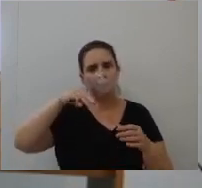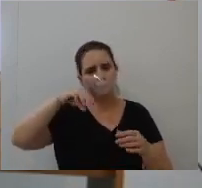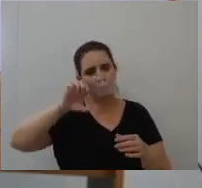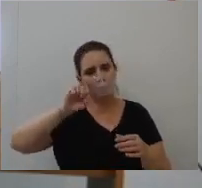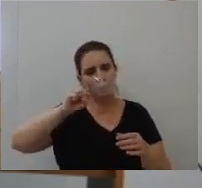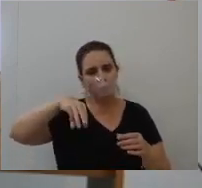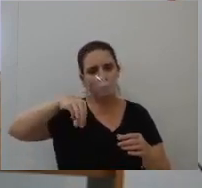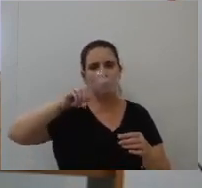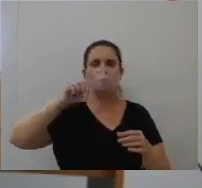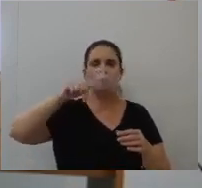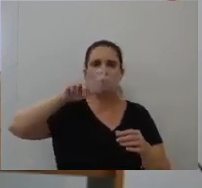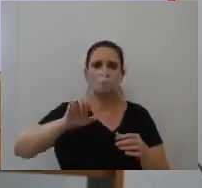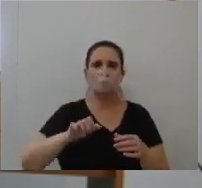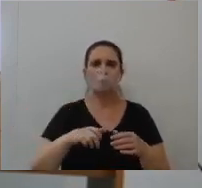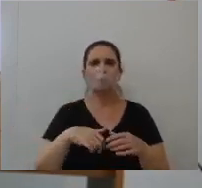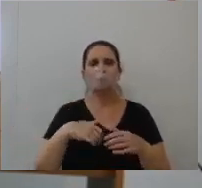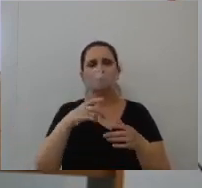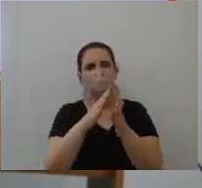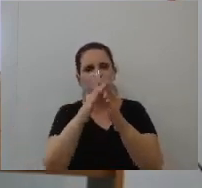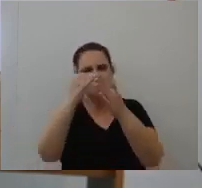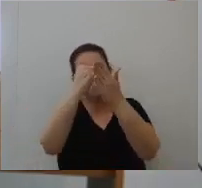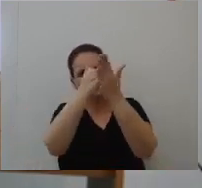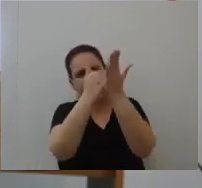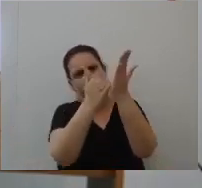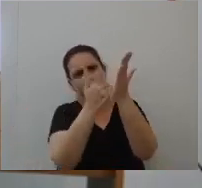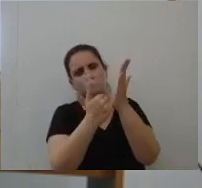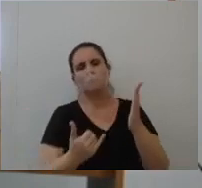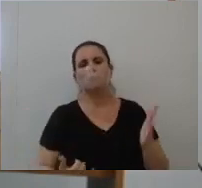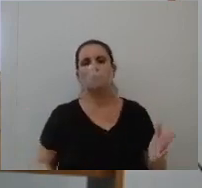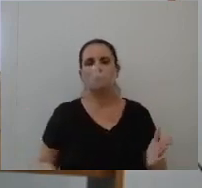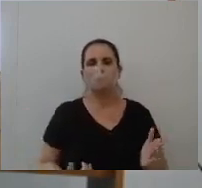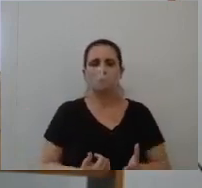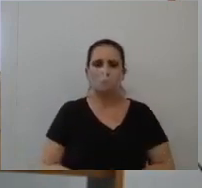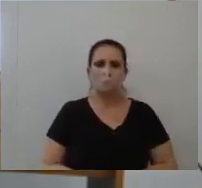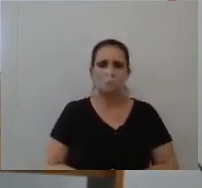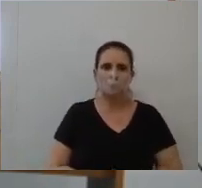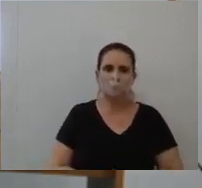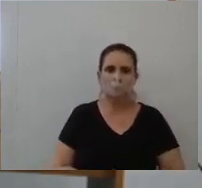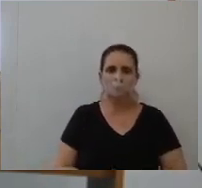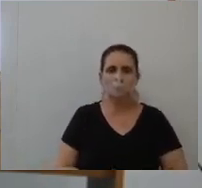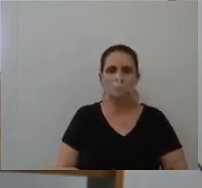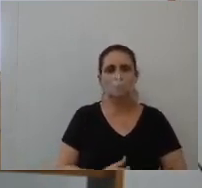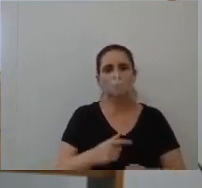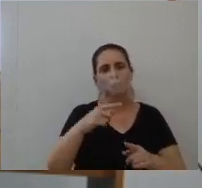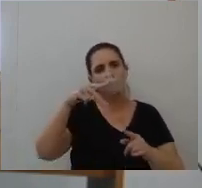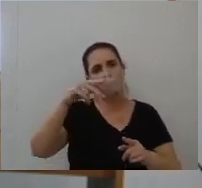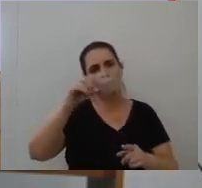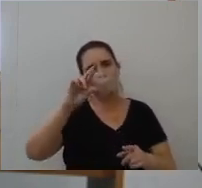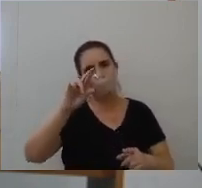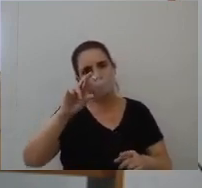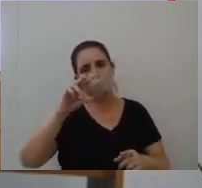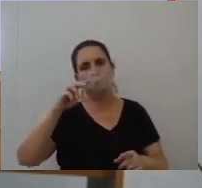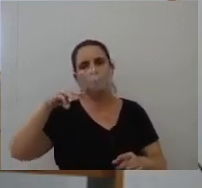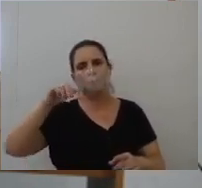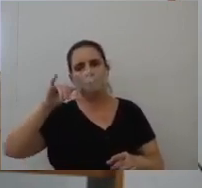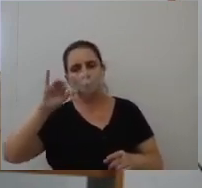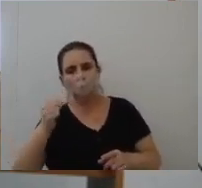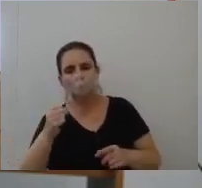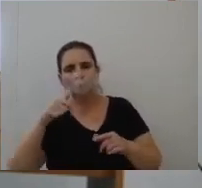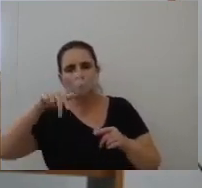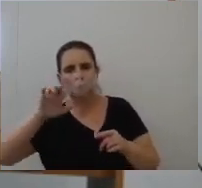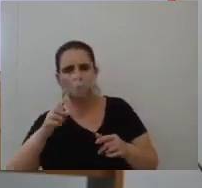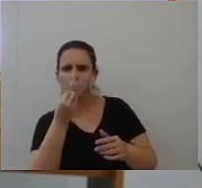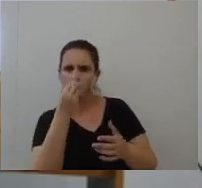ainda quando, mesmo quando, posto que, por mais que. Ó, por mais que tenha sido um bom